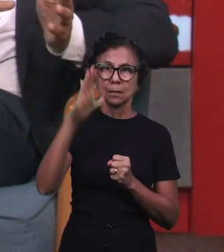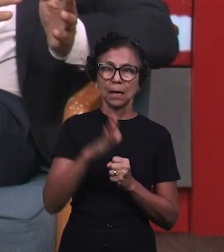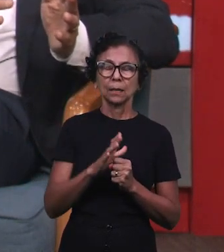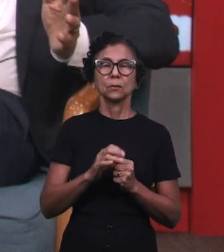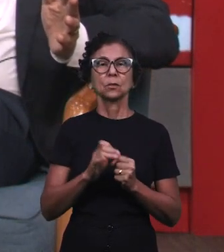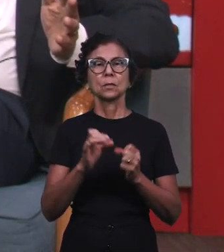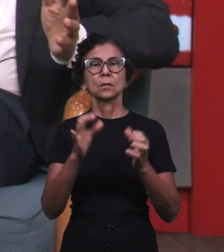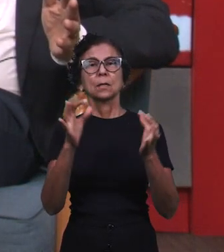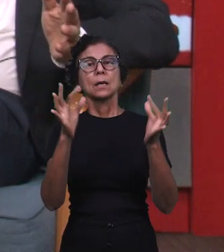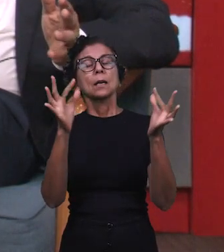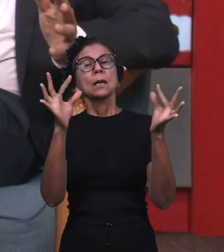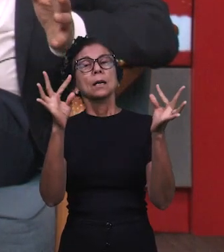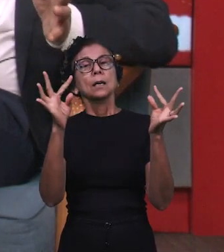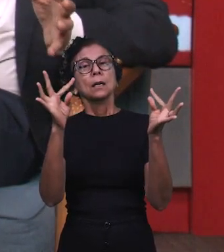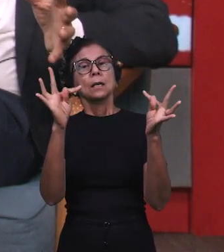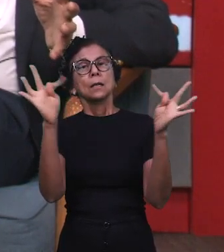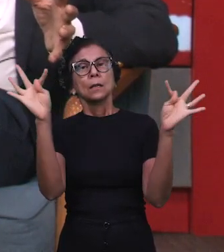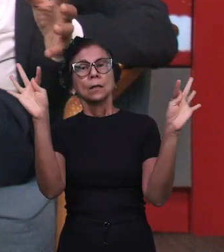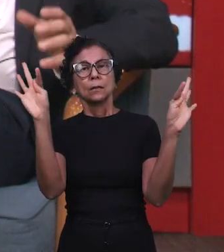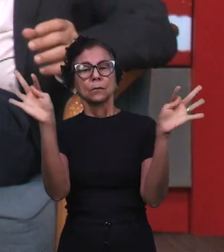Então, são as 7 igrejas,